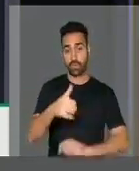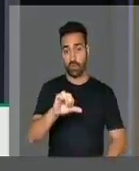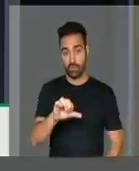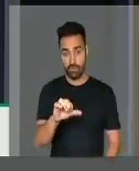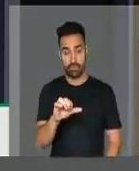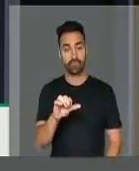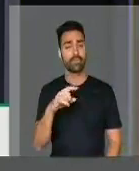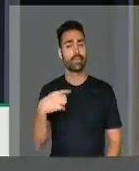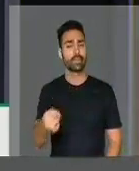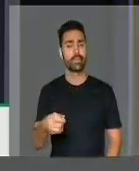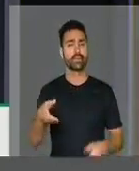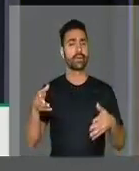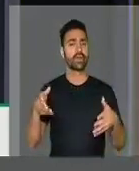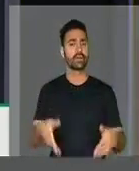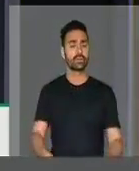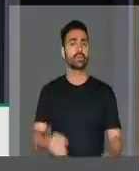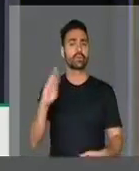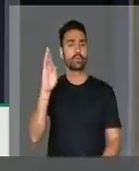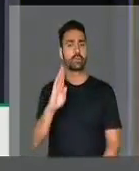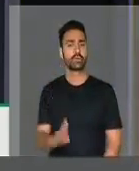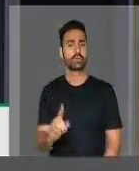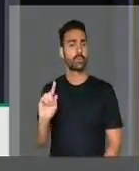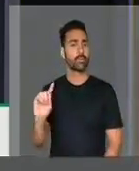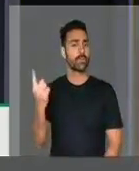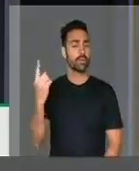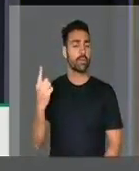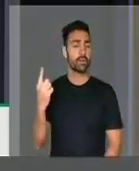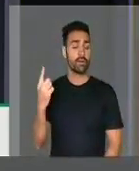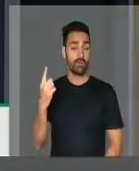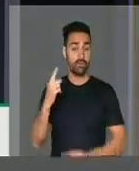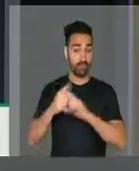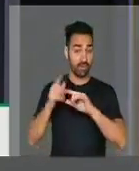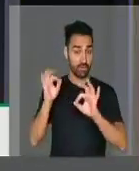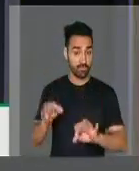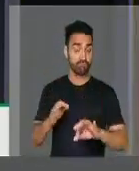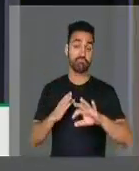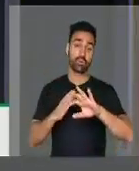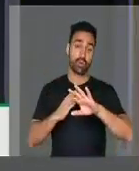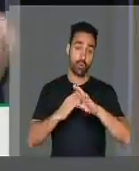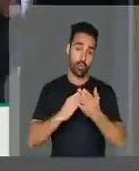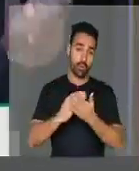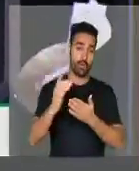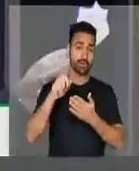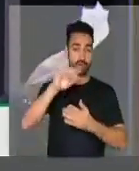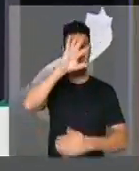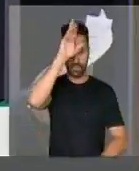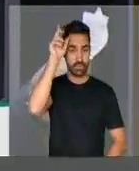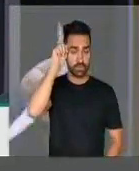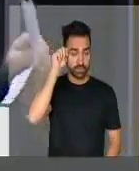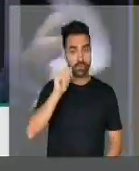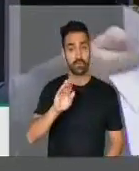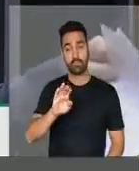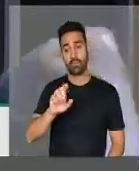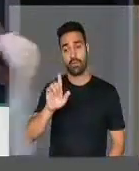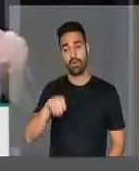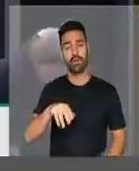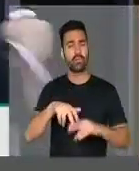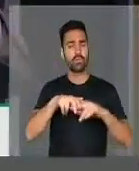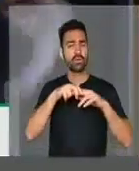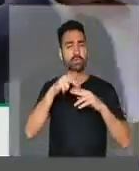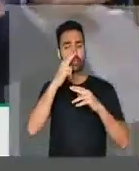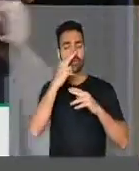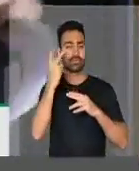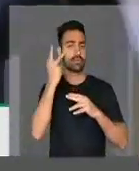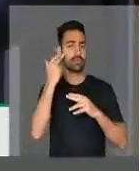que entraram no Brasil pela primeira vez em termos oficiais pela Amazônia e em Belém, é por isso que é muito comum pelos